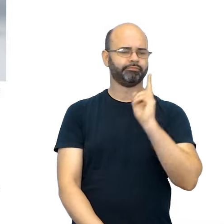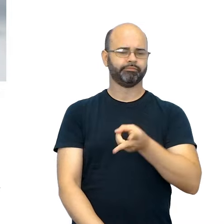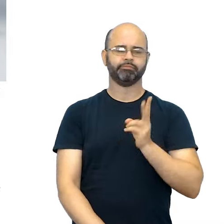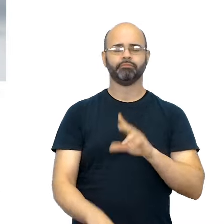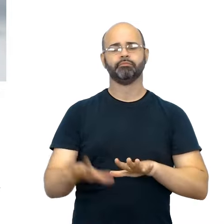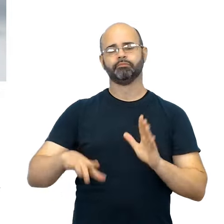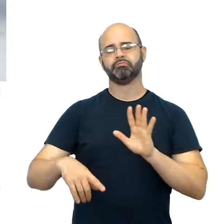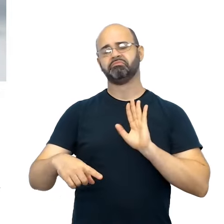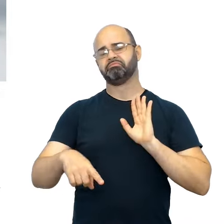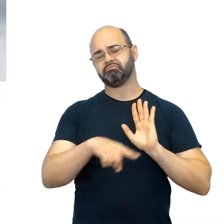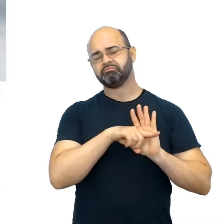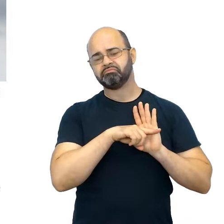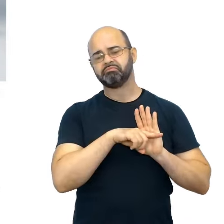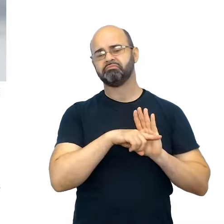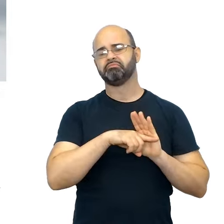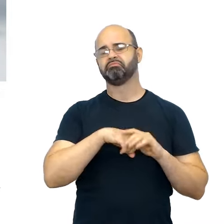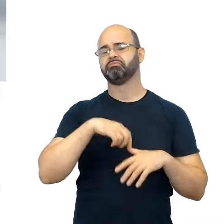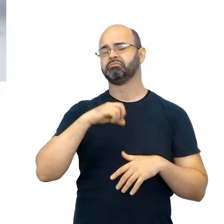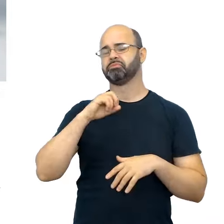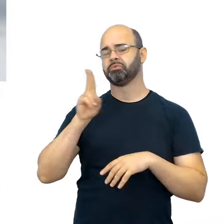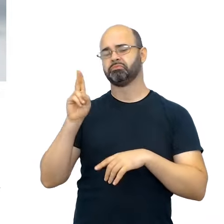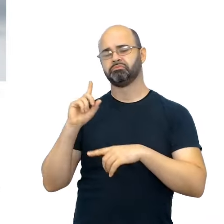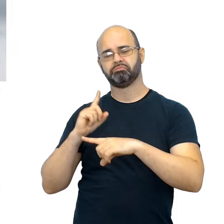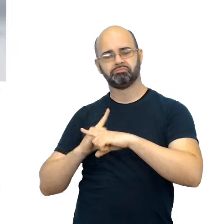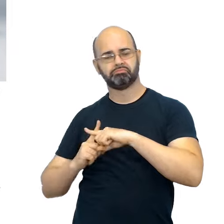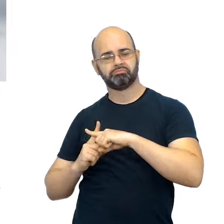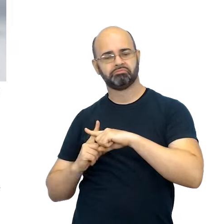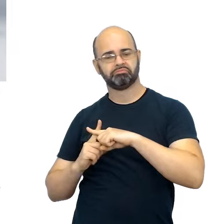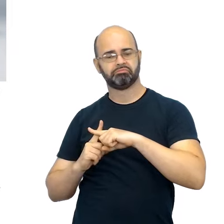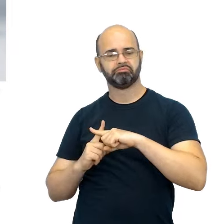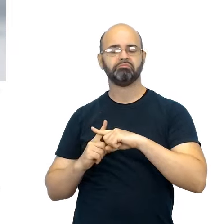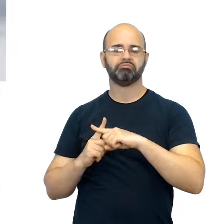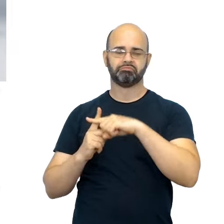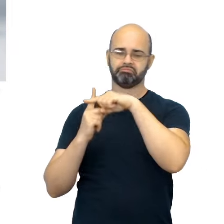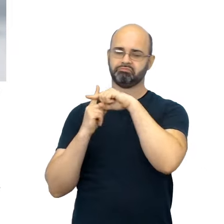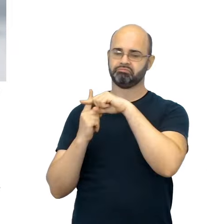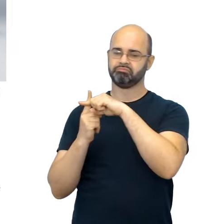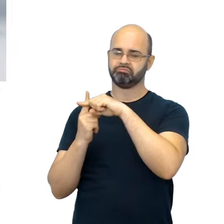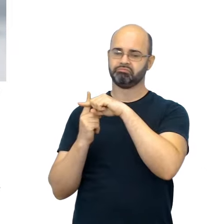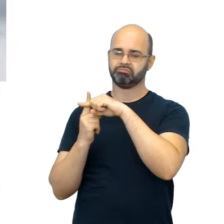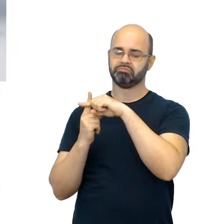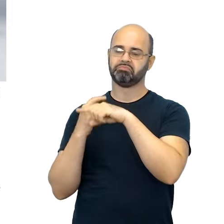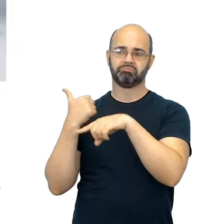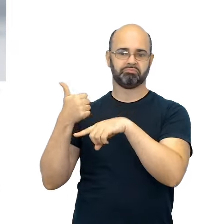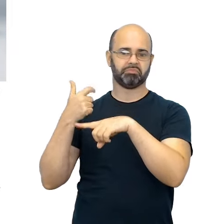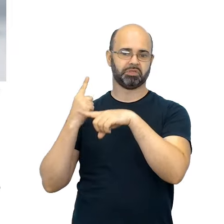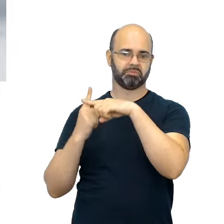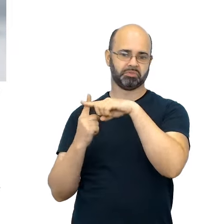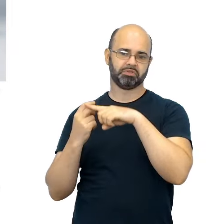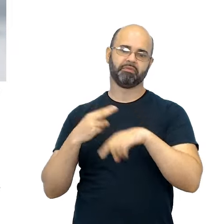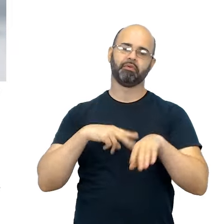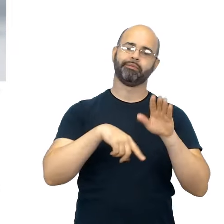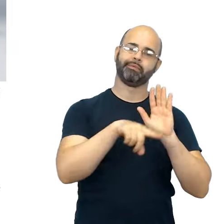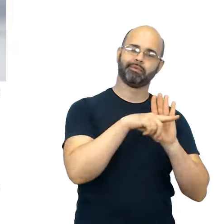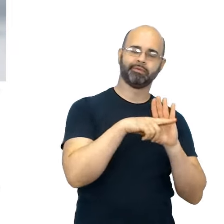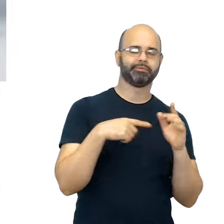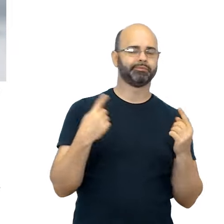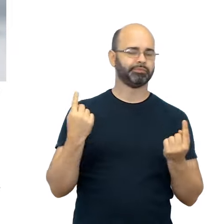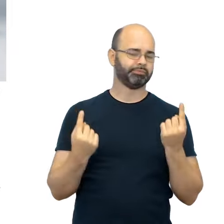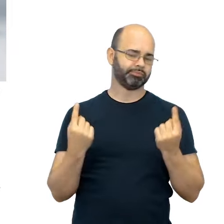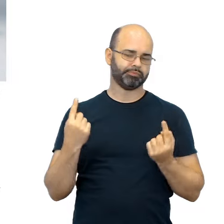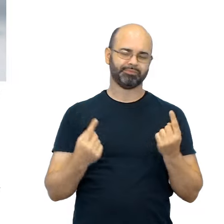negativo ou pode ser positivo, né, esse processo né, de interferência, como nós